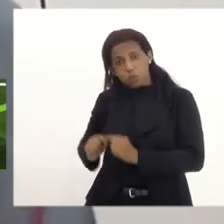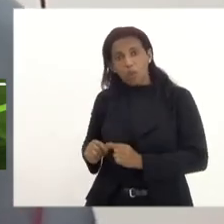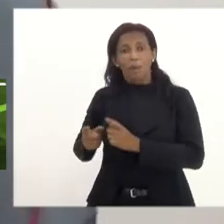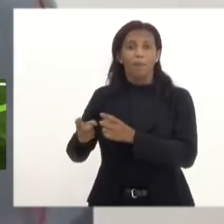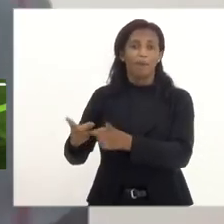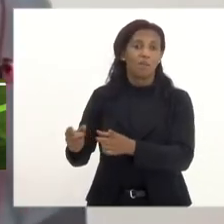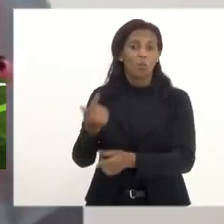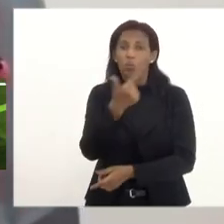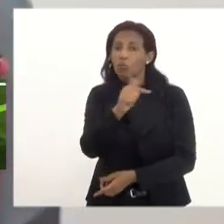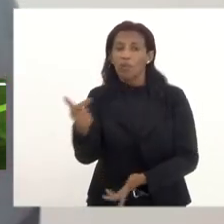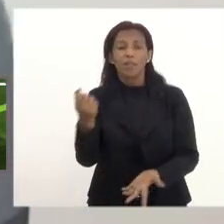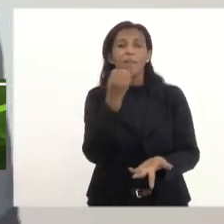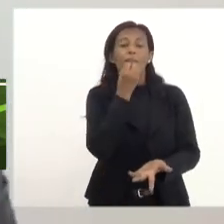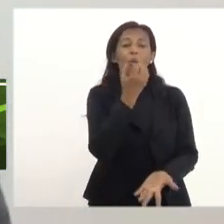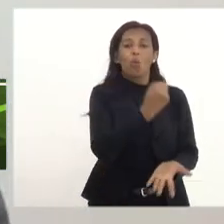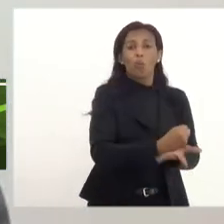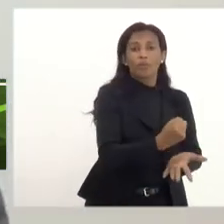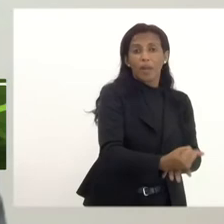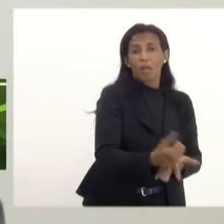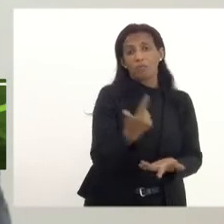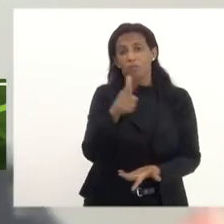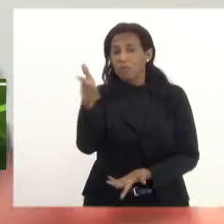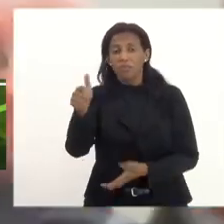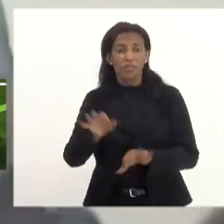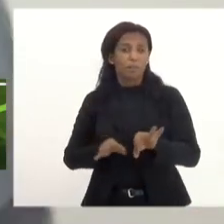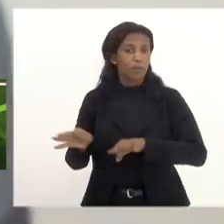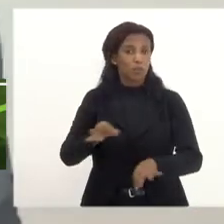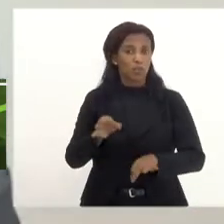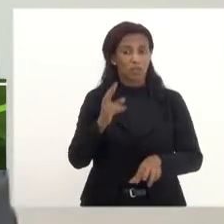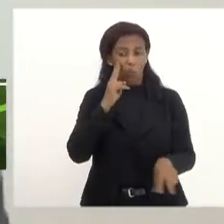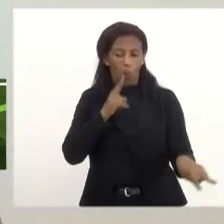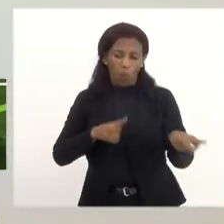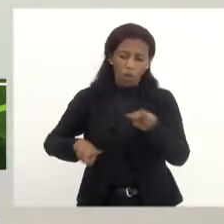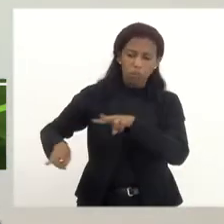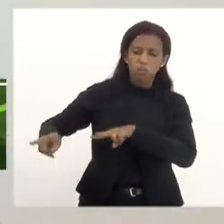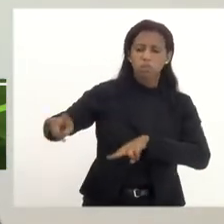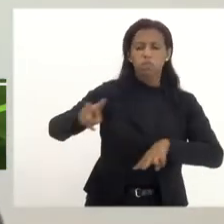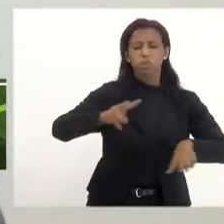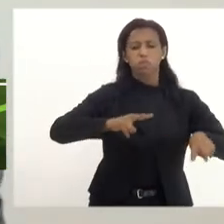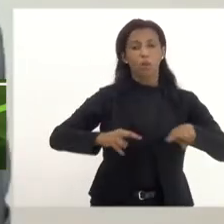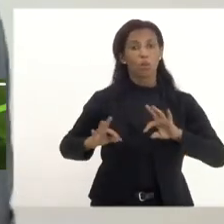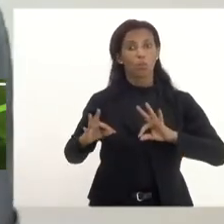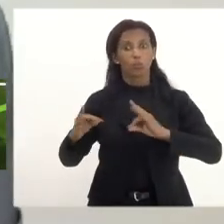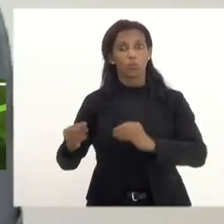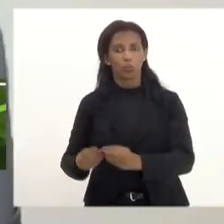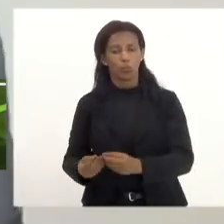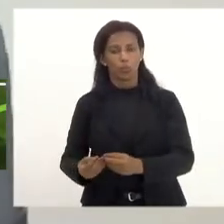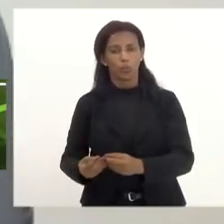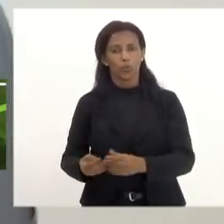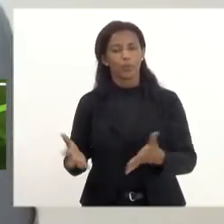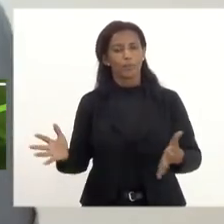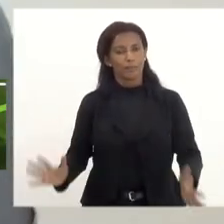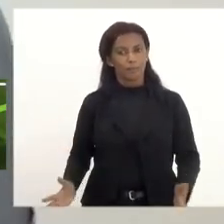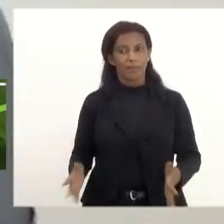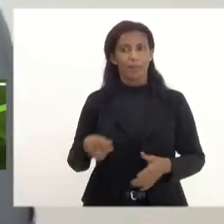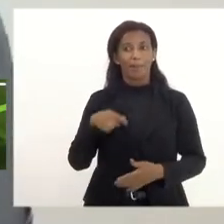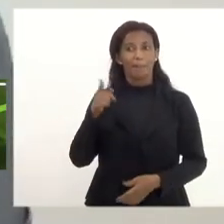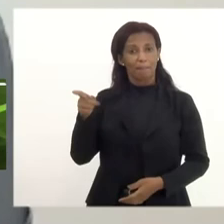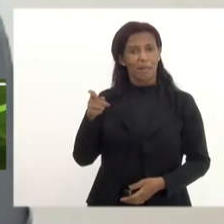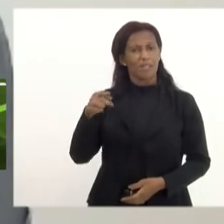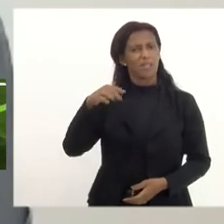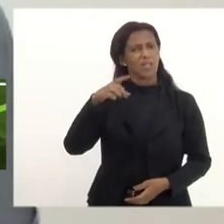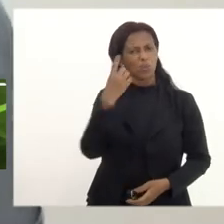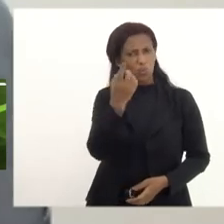bons contratos e não teremos projeto. Então, a gente tem que olhar de forma ampla. Porém, o ponto da doutora Magda é